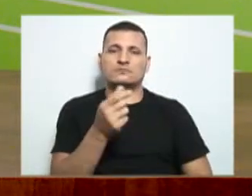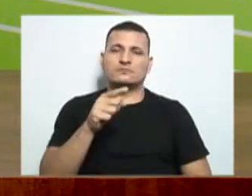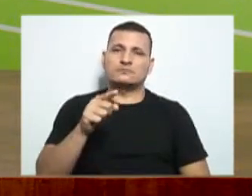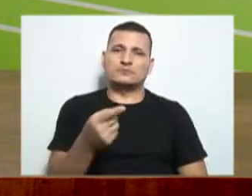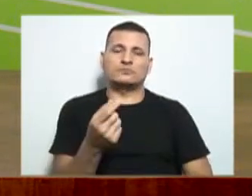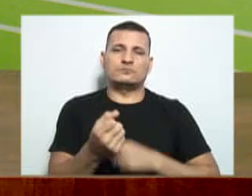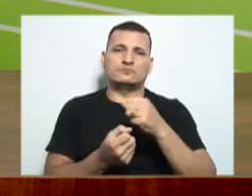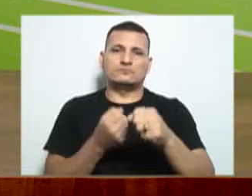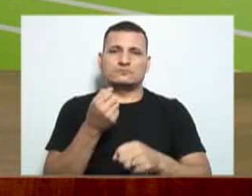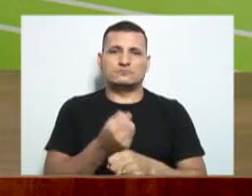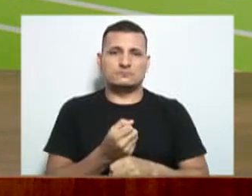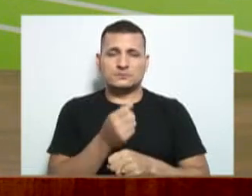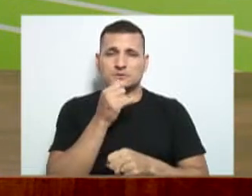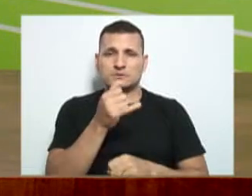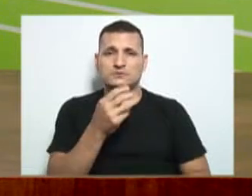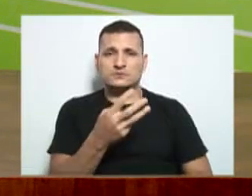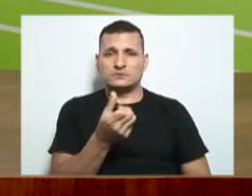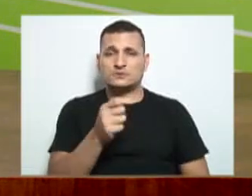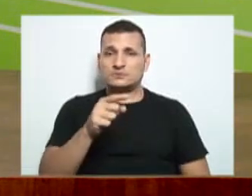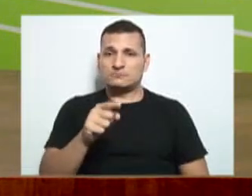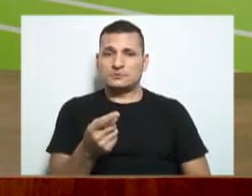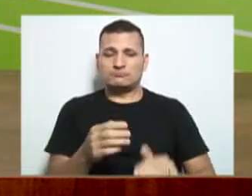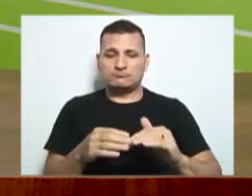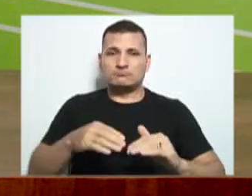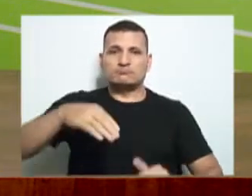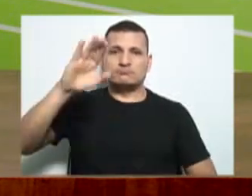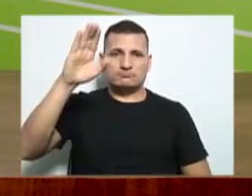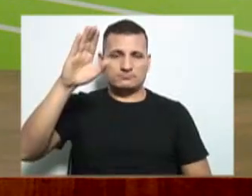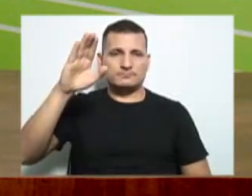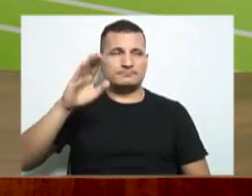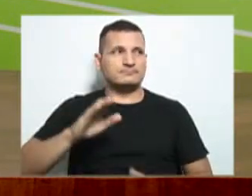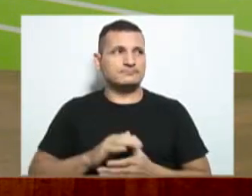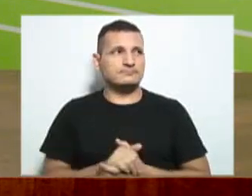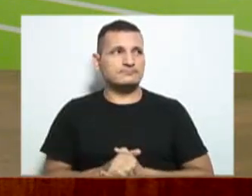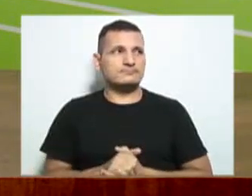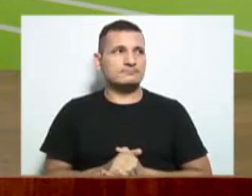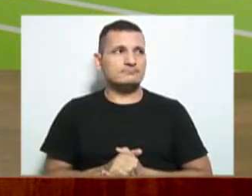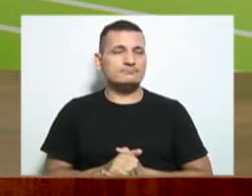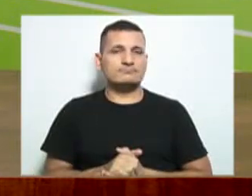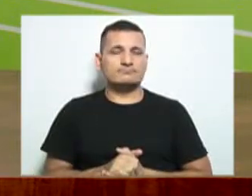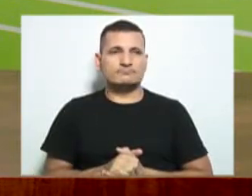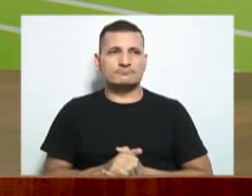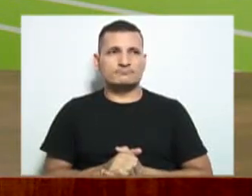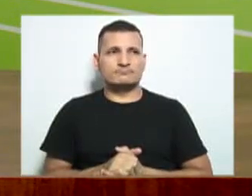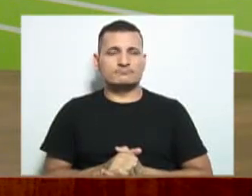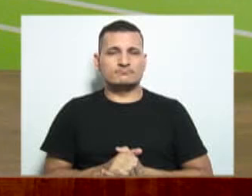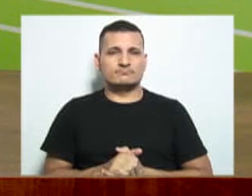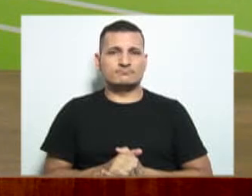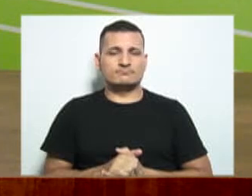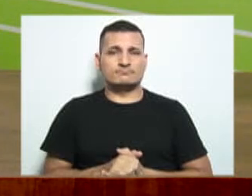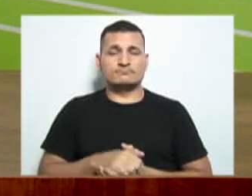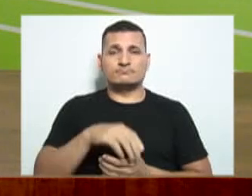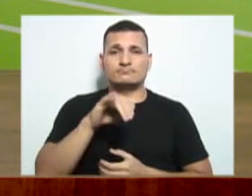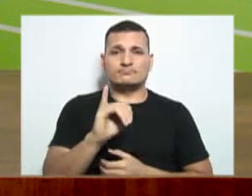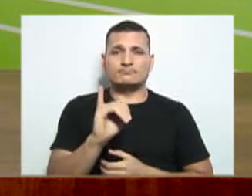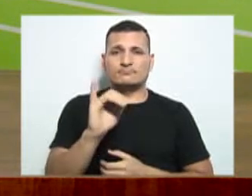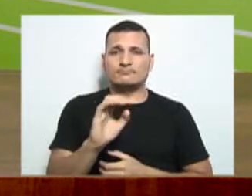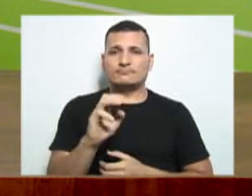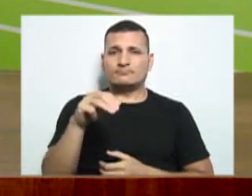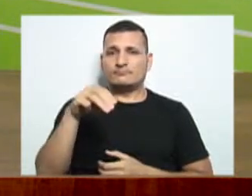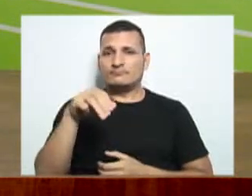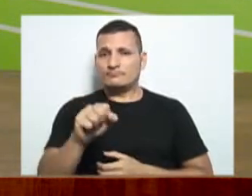mil anual. O que passar disso, dessas duas particularidades do ICMS,